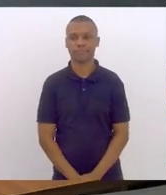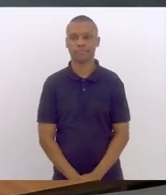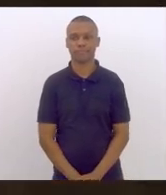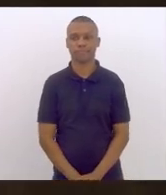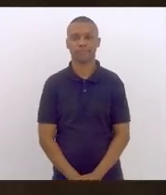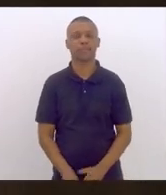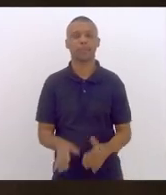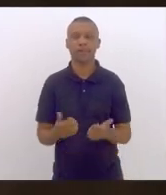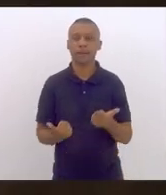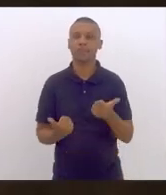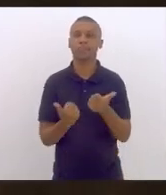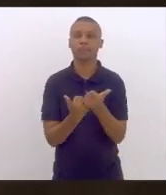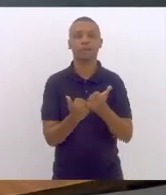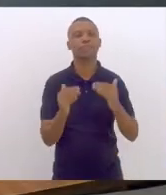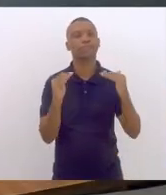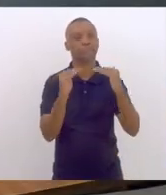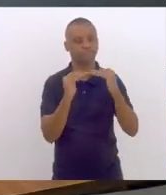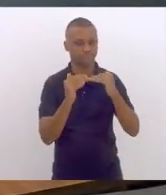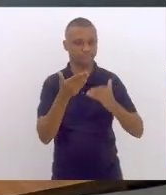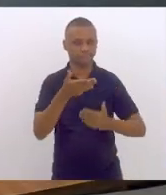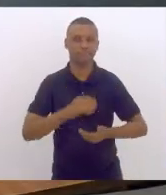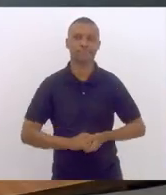favorável presidente